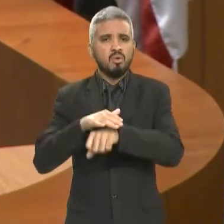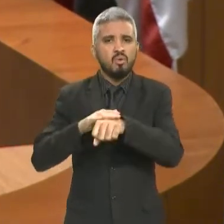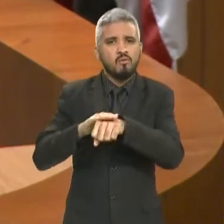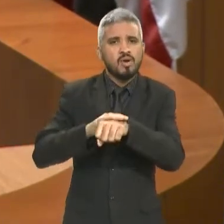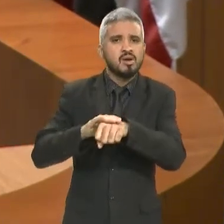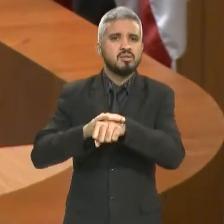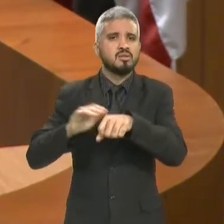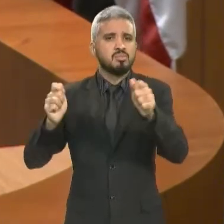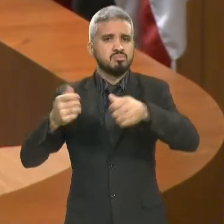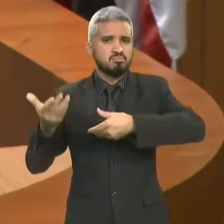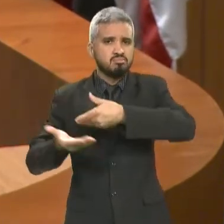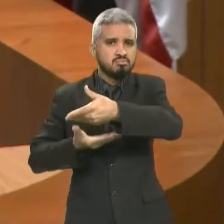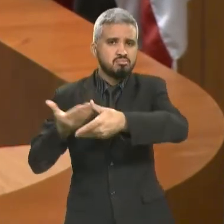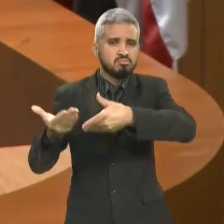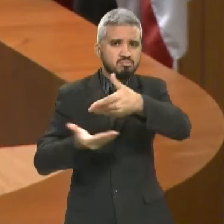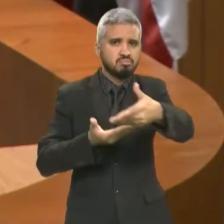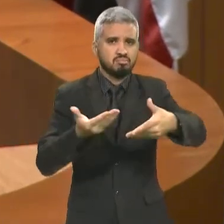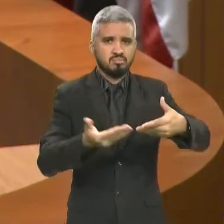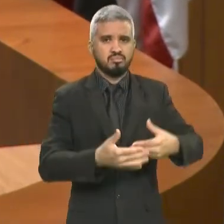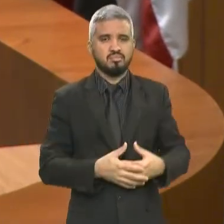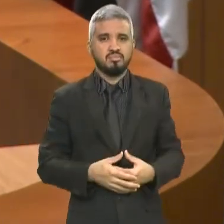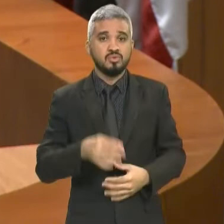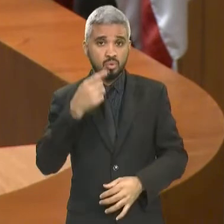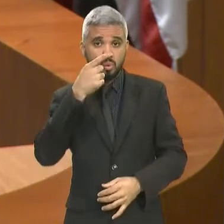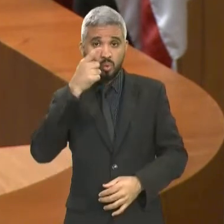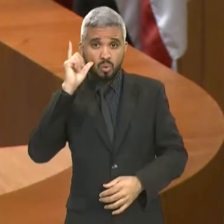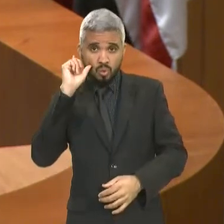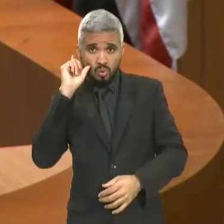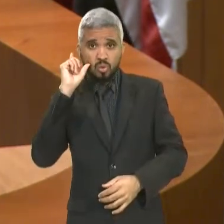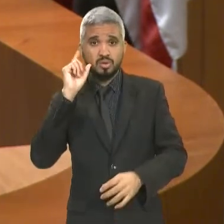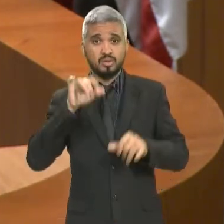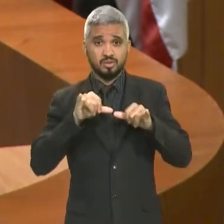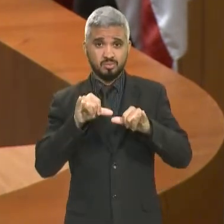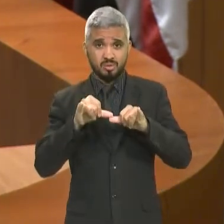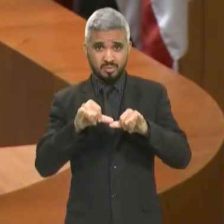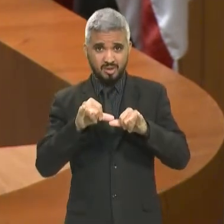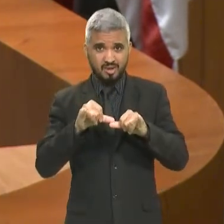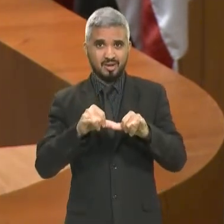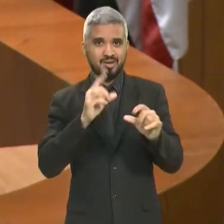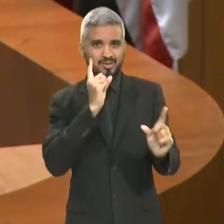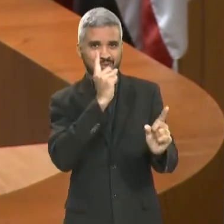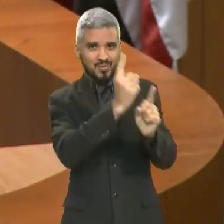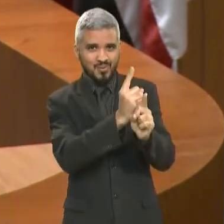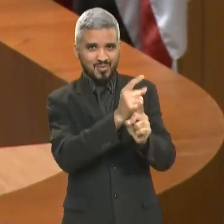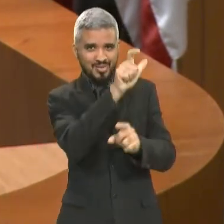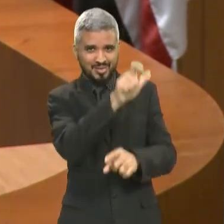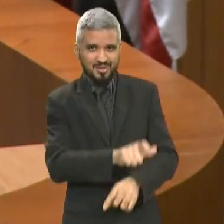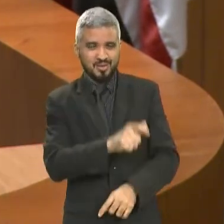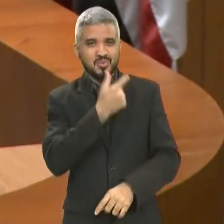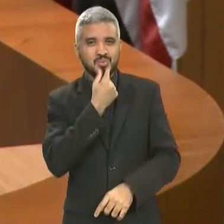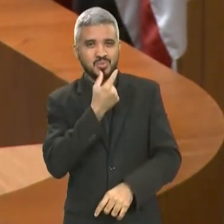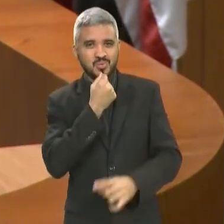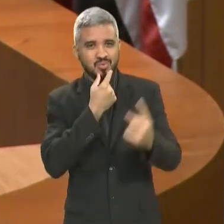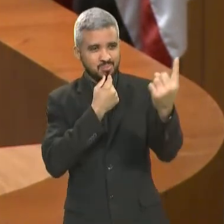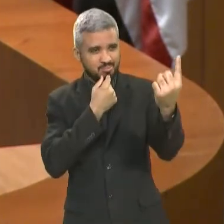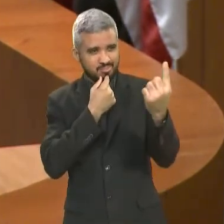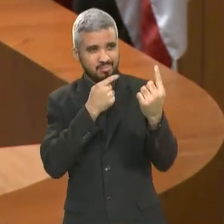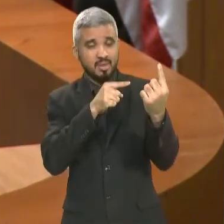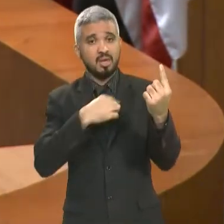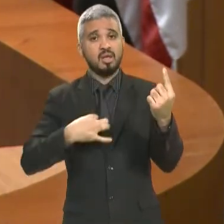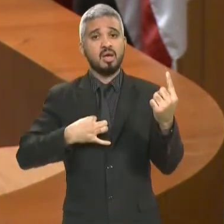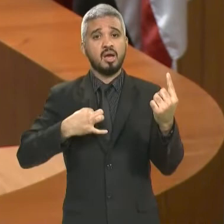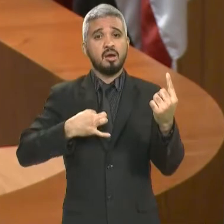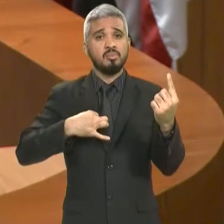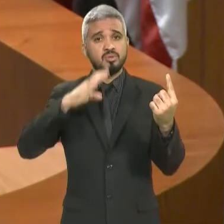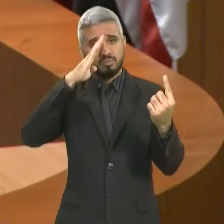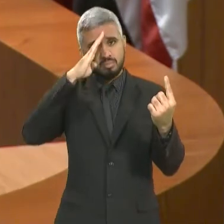supermercado com a camisa do atual presidente da República. E ele veio falar comigo muito solícito, muito educado, e nós